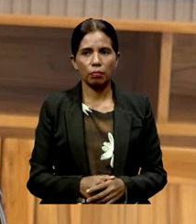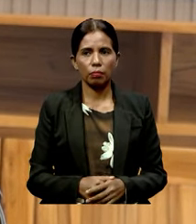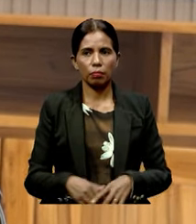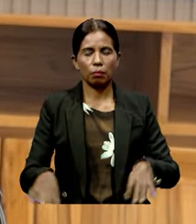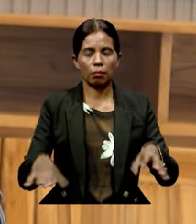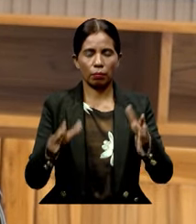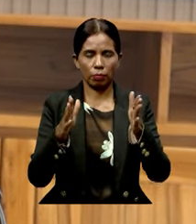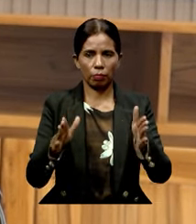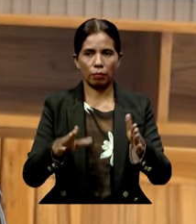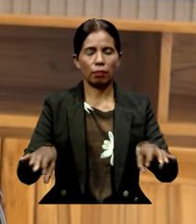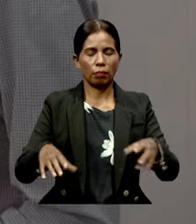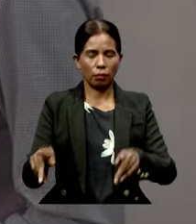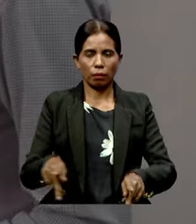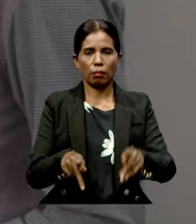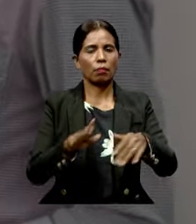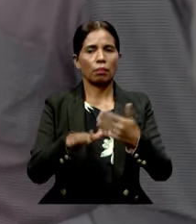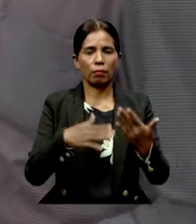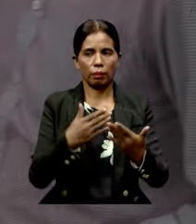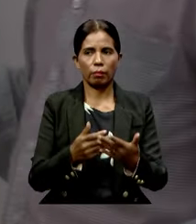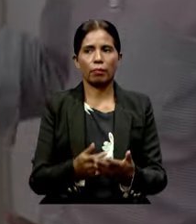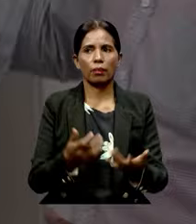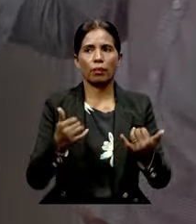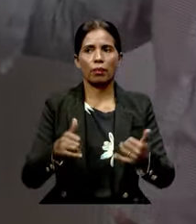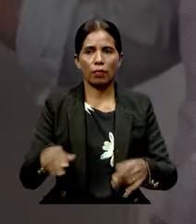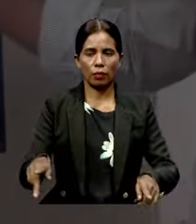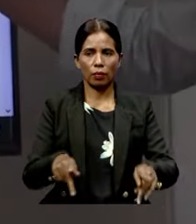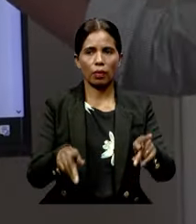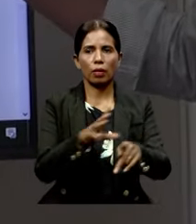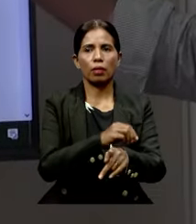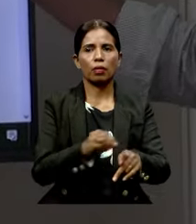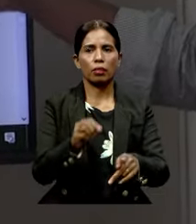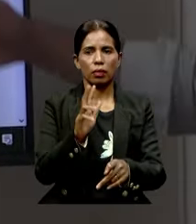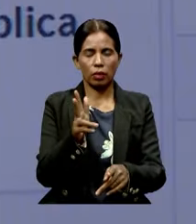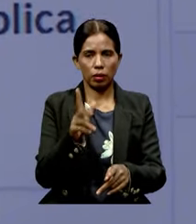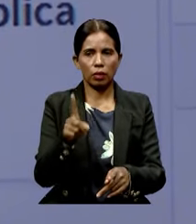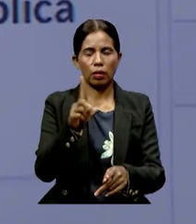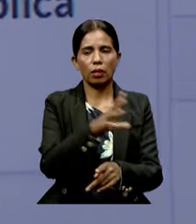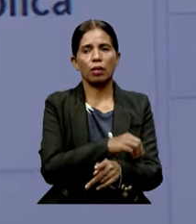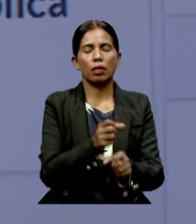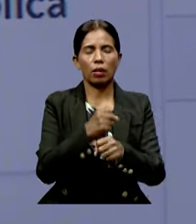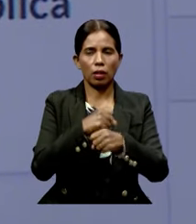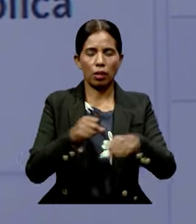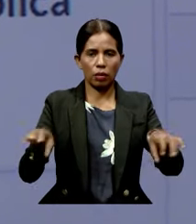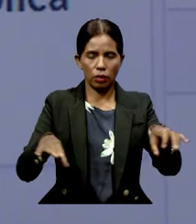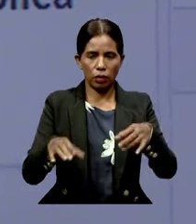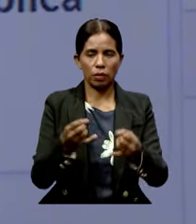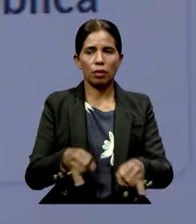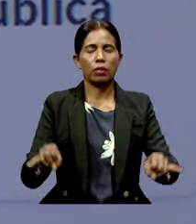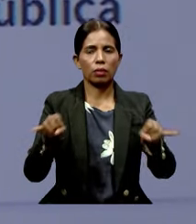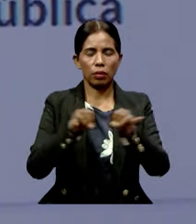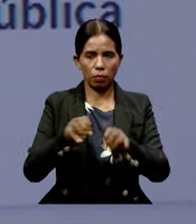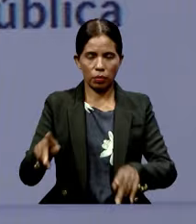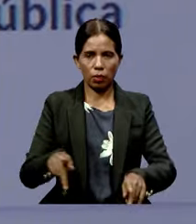recrutamento para funcionário público gira. Dadaung ne funcionário público rihuntoro nulu resin makalau serviço e instituição